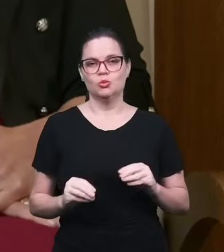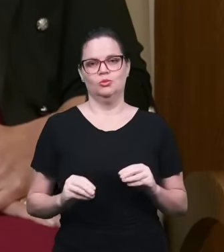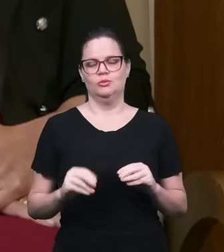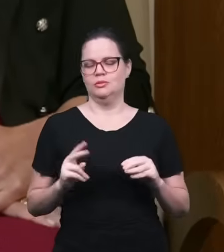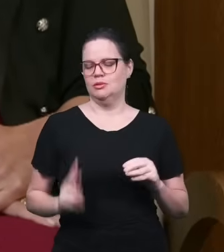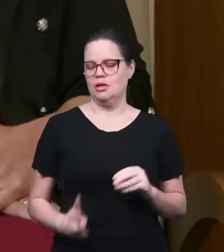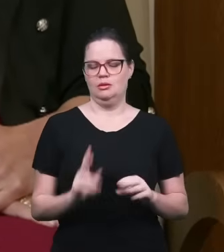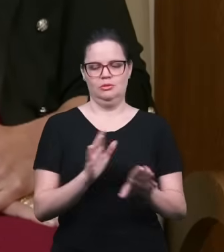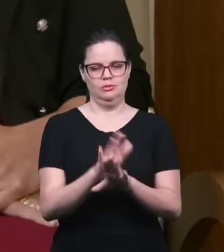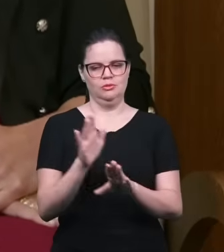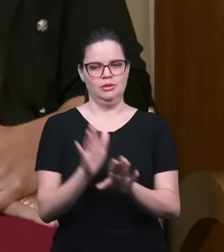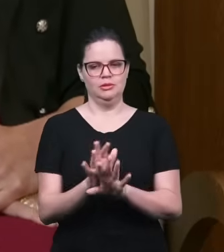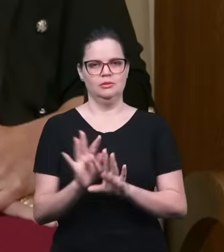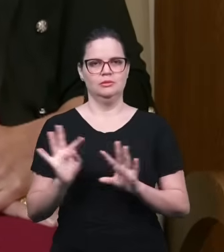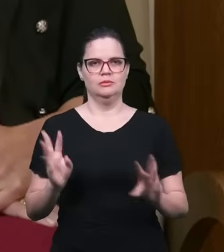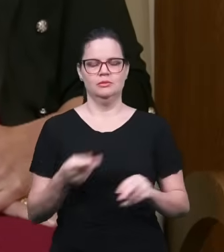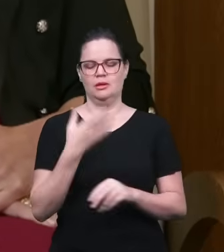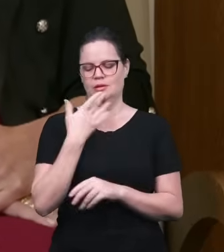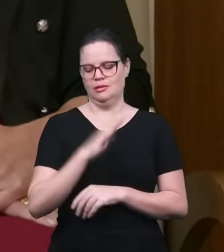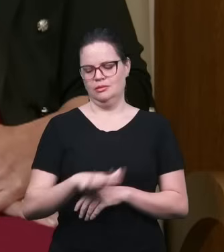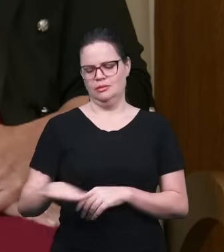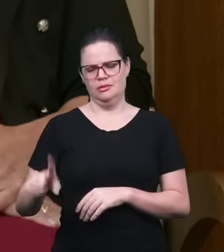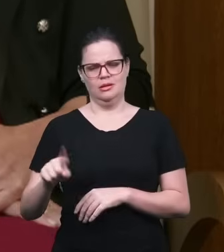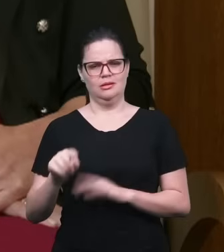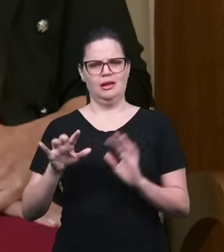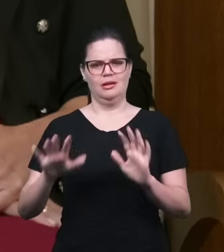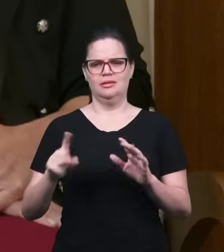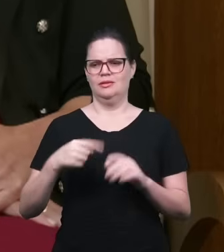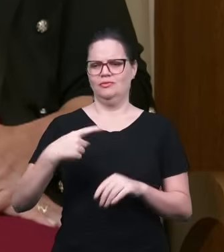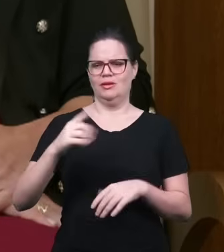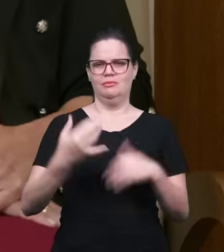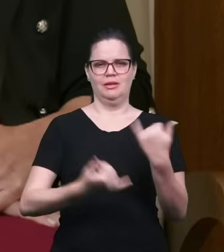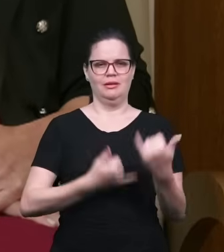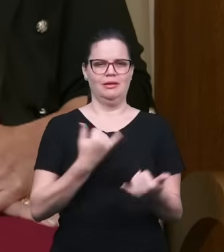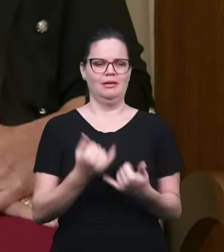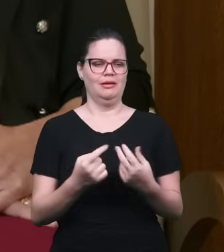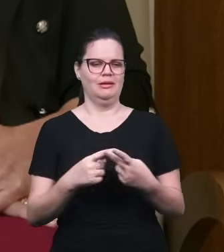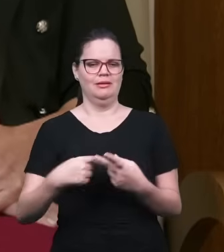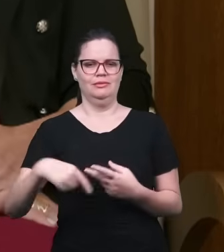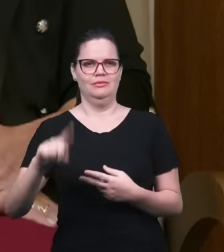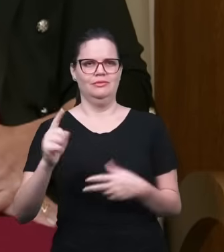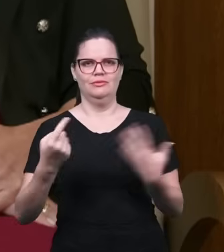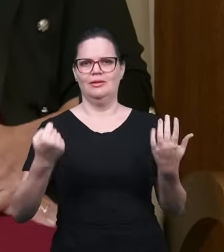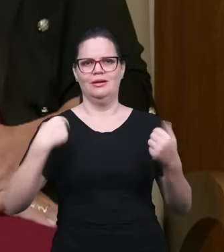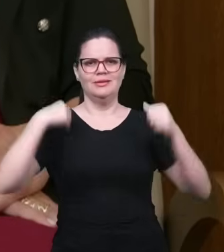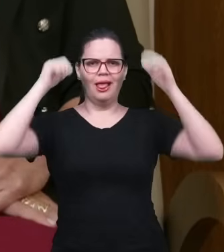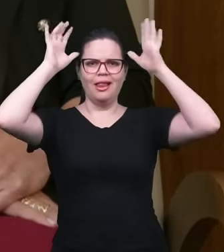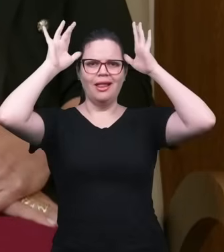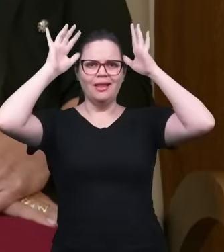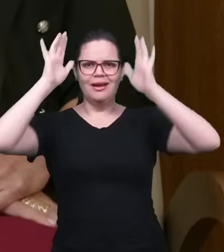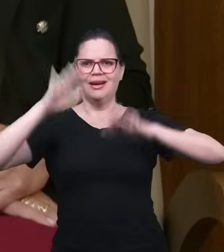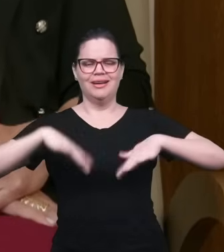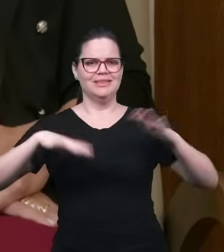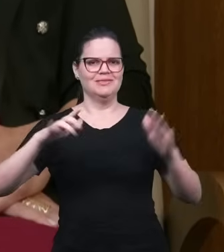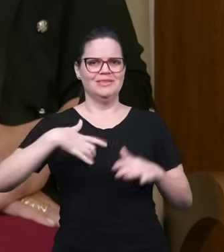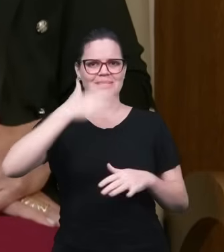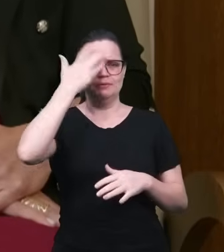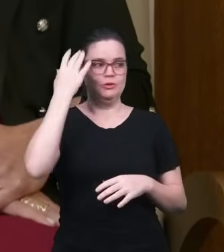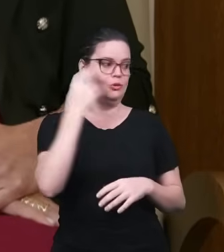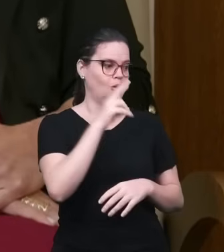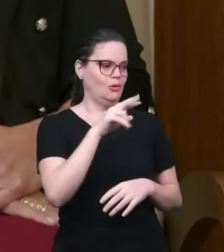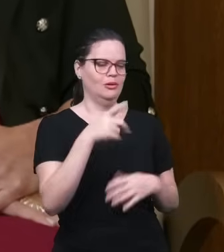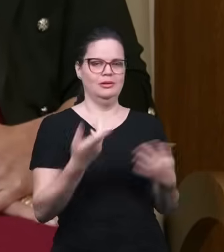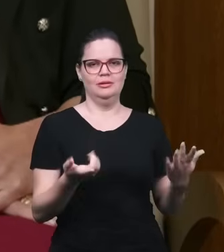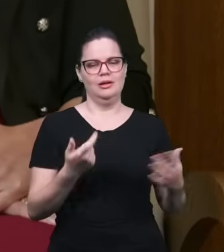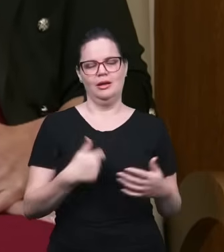Amém. E criança é criança, você vai brincar, você vai bagunçar, às vezes chama atenção na igreja, né? Então